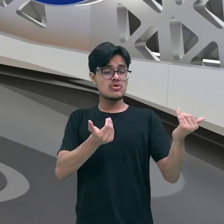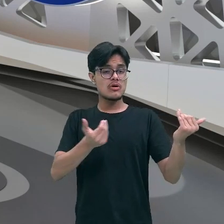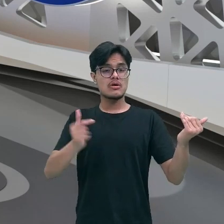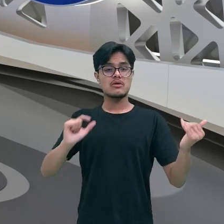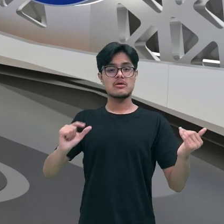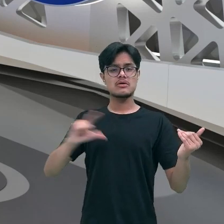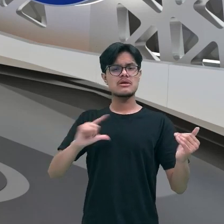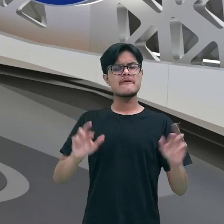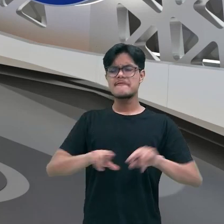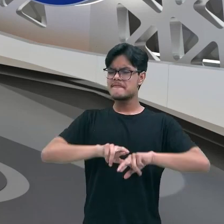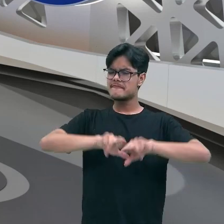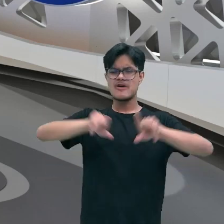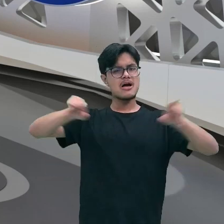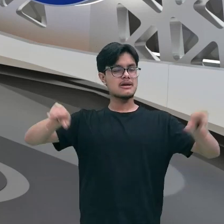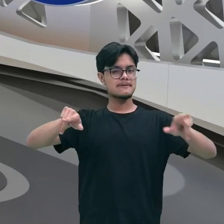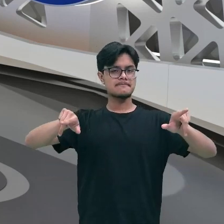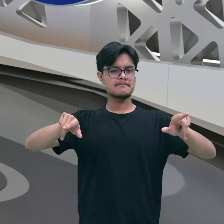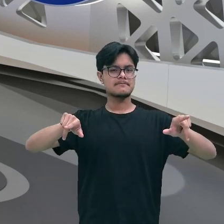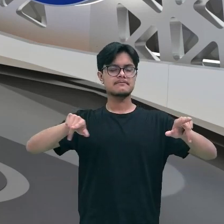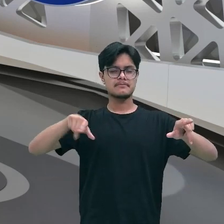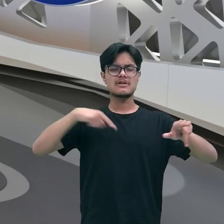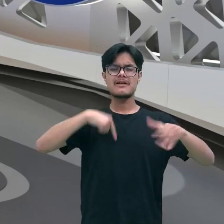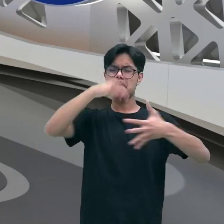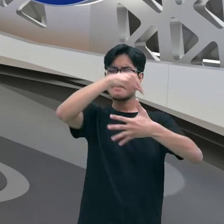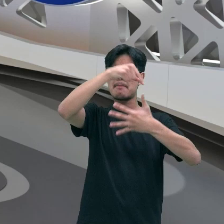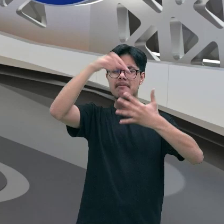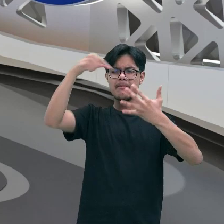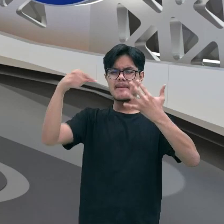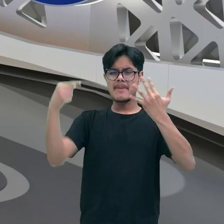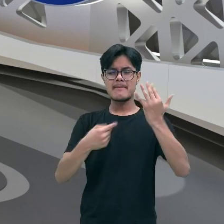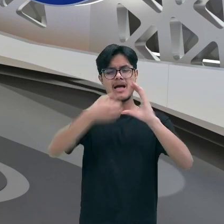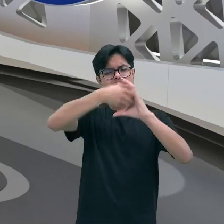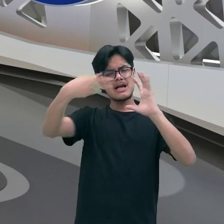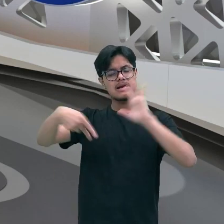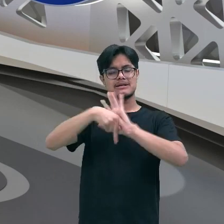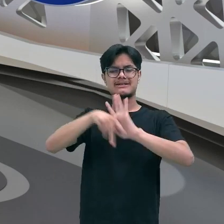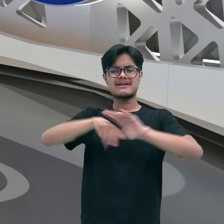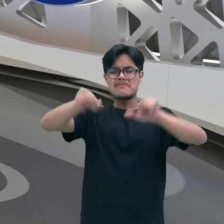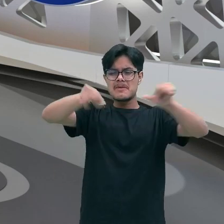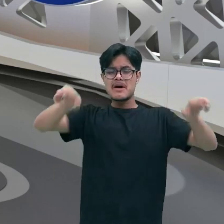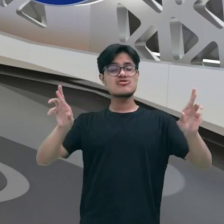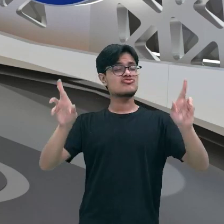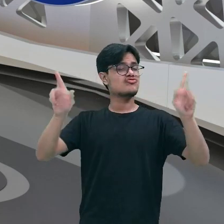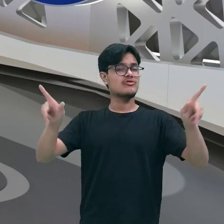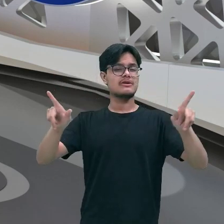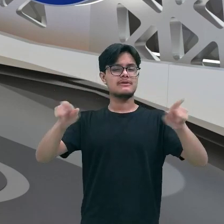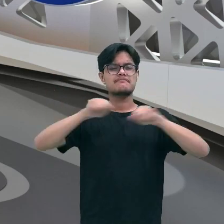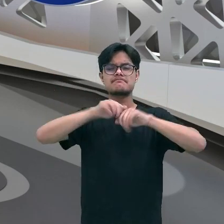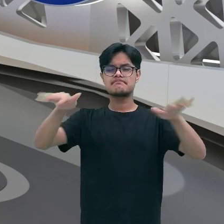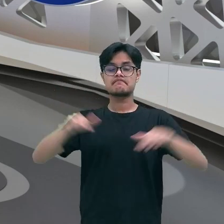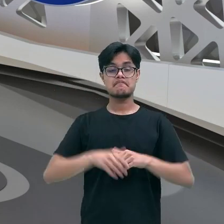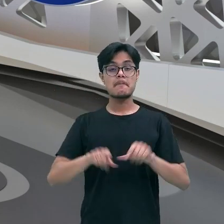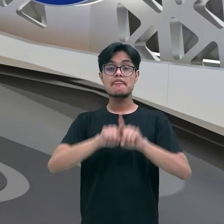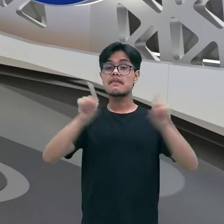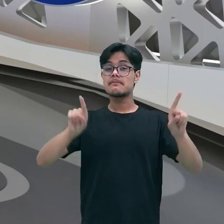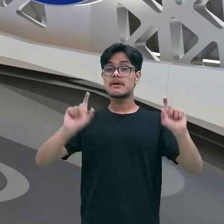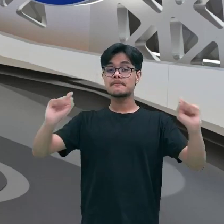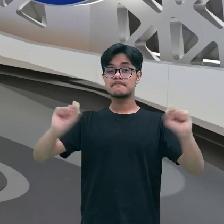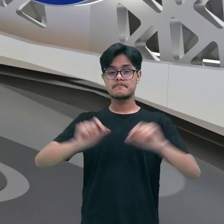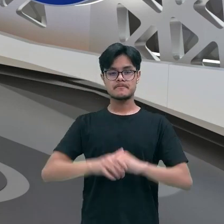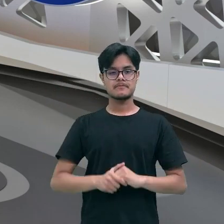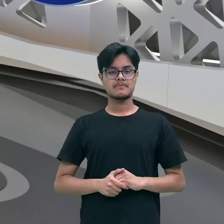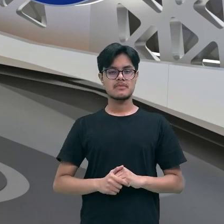ser diverso, né? Cada um vai expressar de uma maneira diferente, é múltiplo e assim por diante. Mas tem